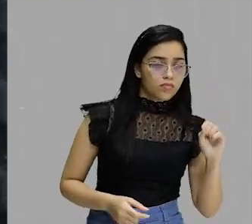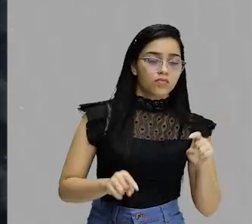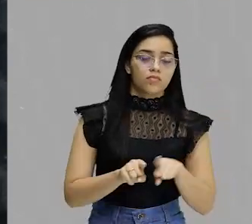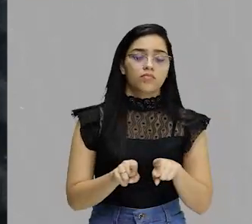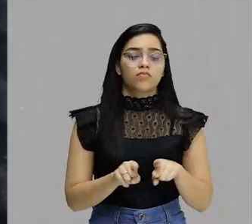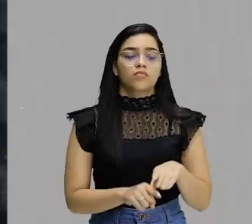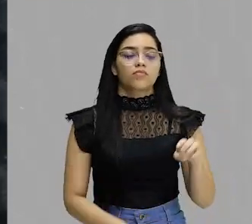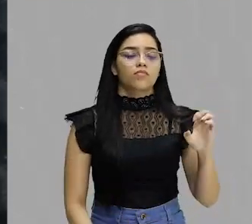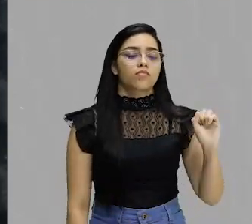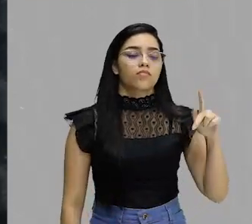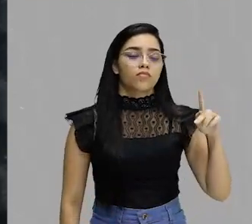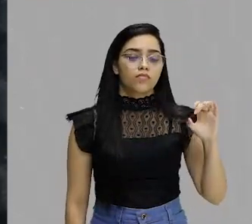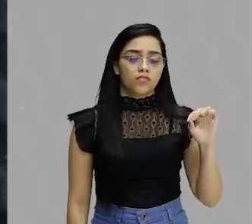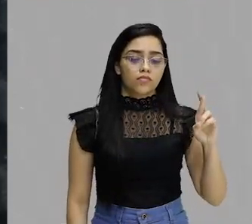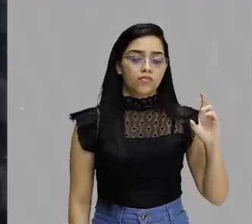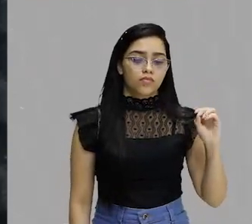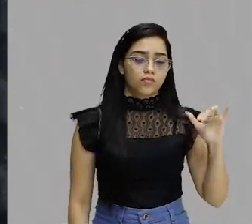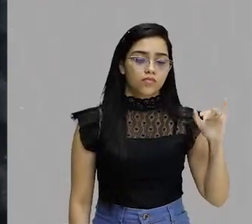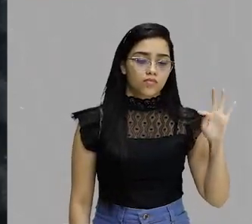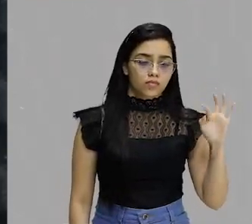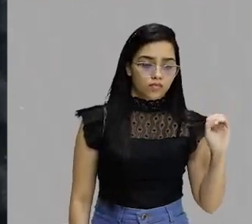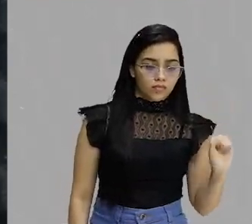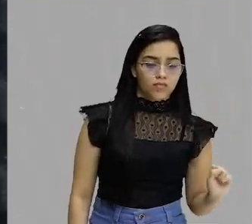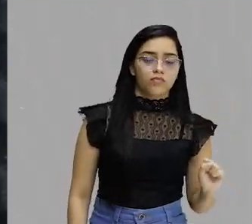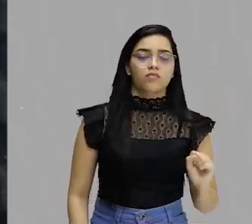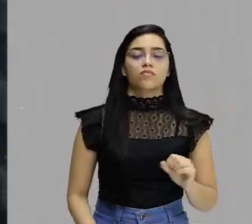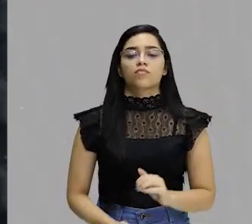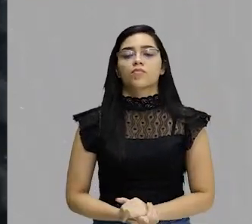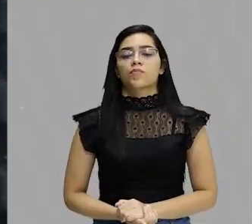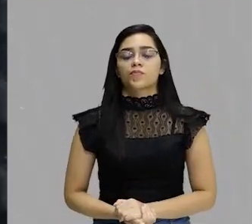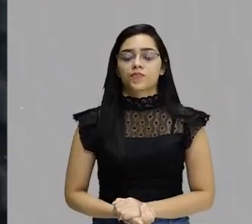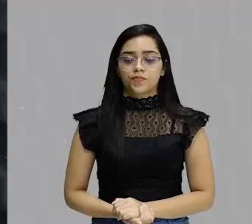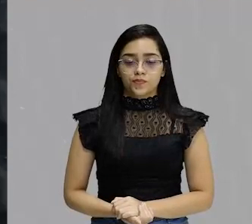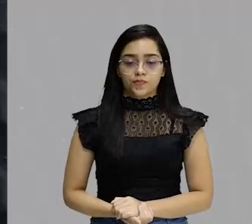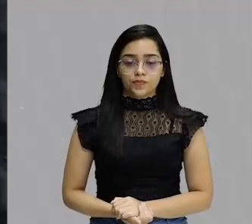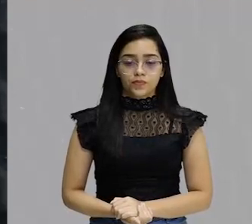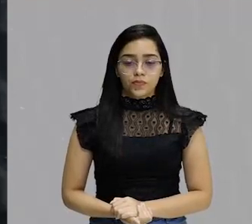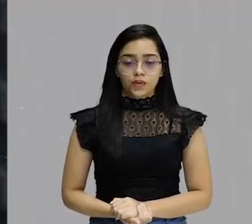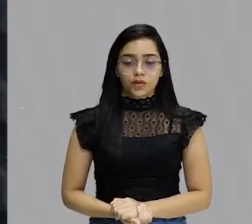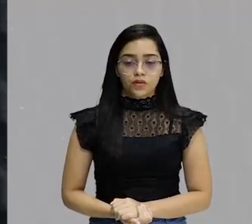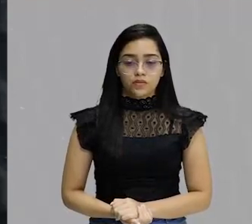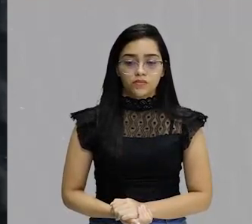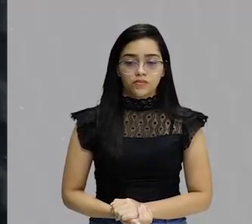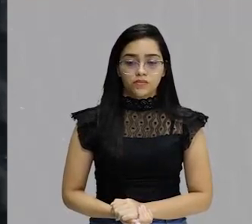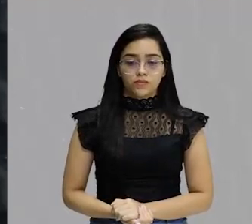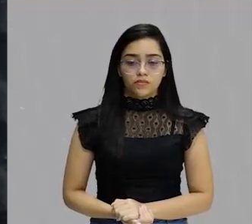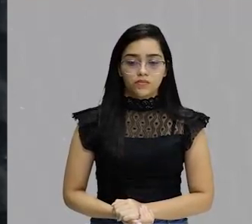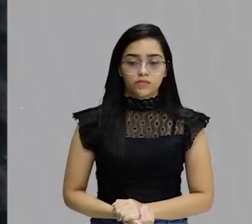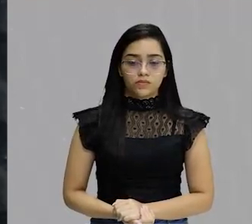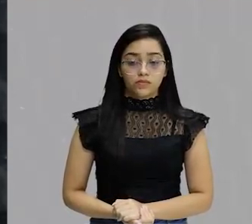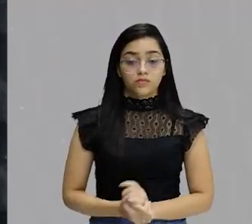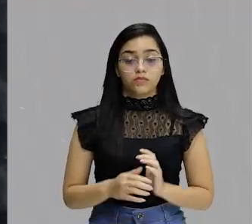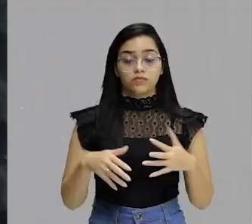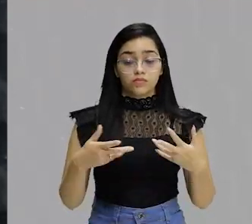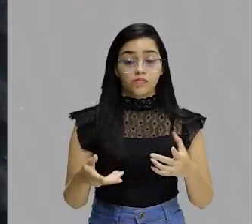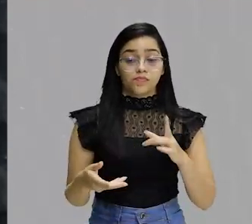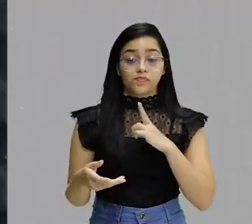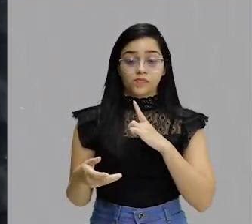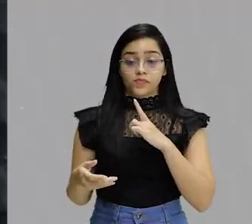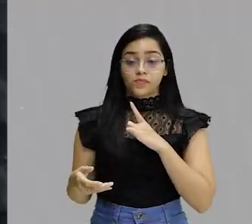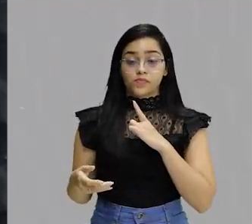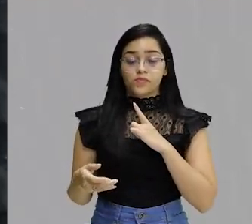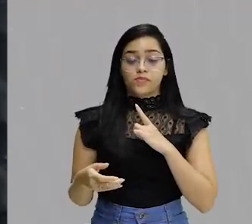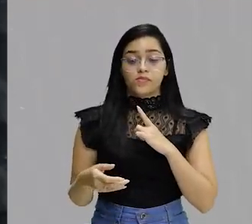esporófitos. Gametófito produz gameta. E o esporófito é o indivíduo adulto que produz esporos. Nesse caso aqui,